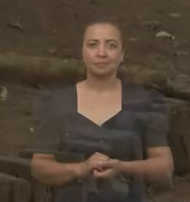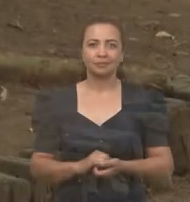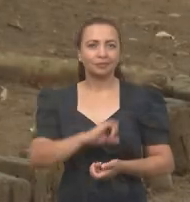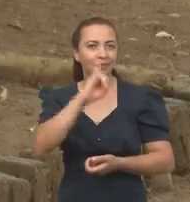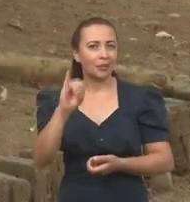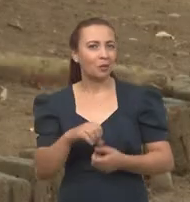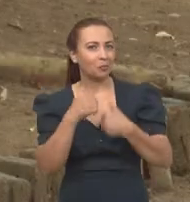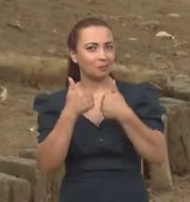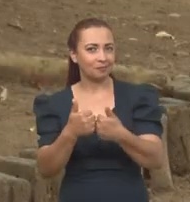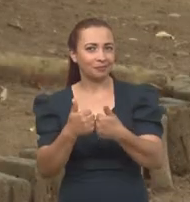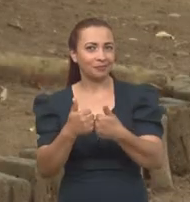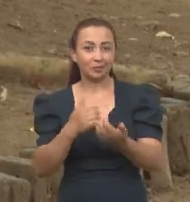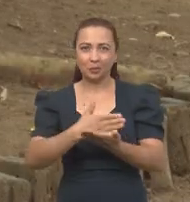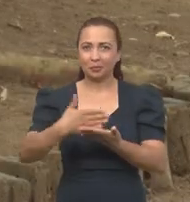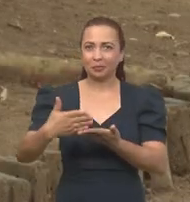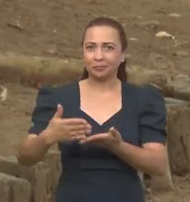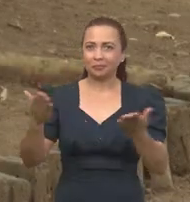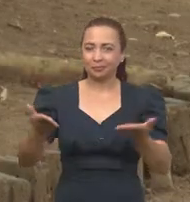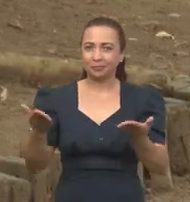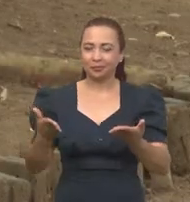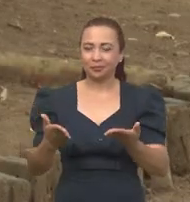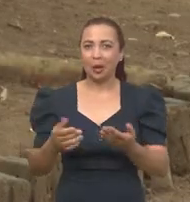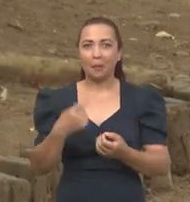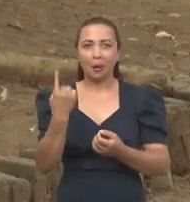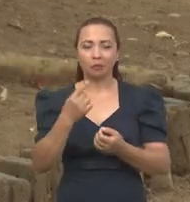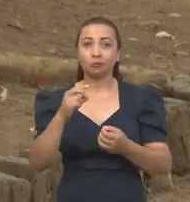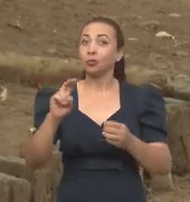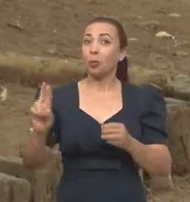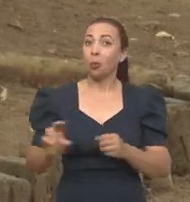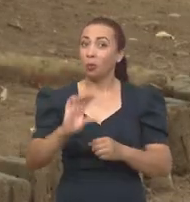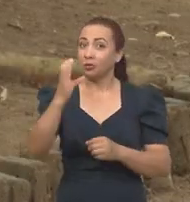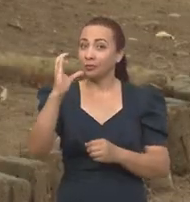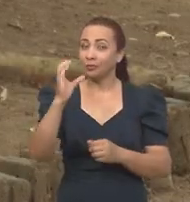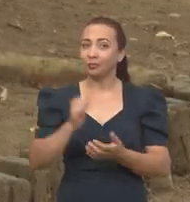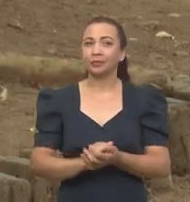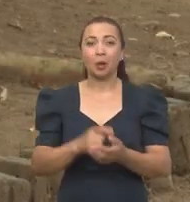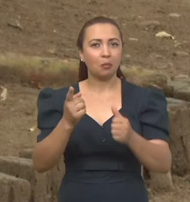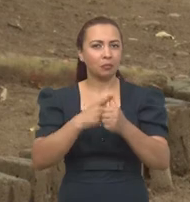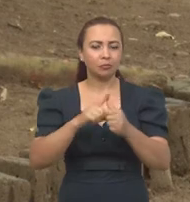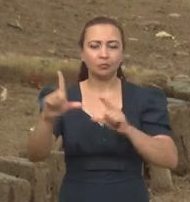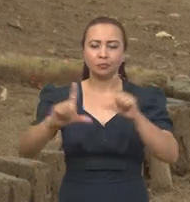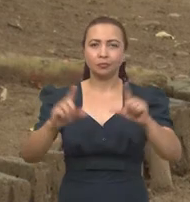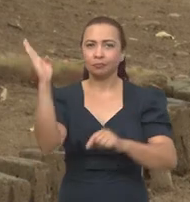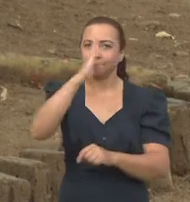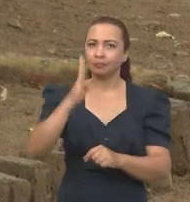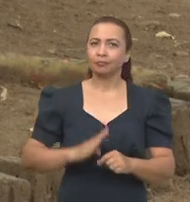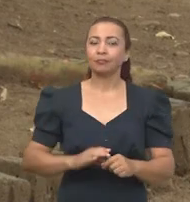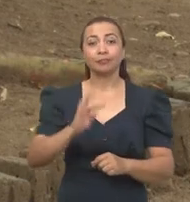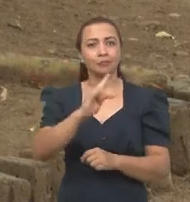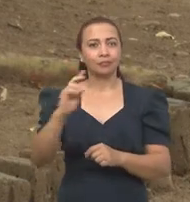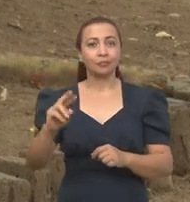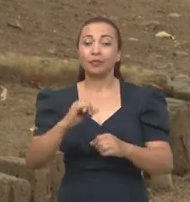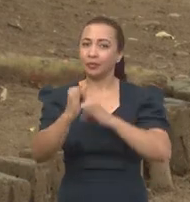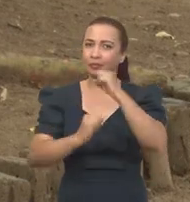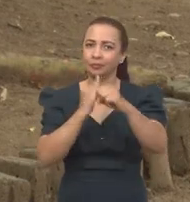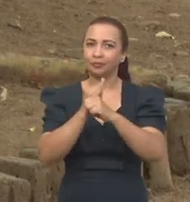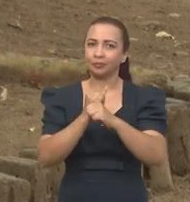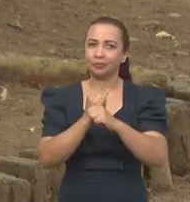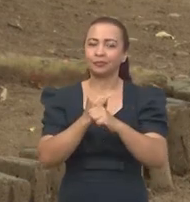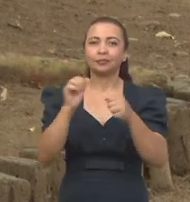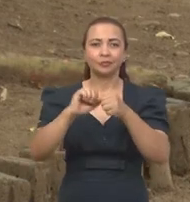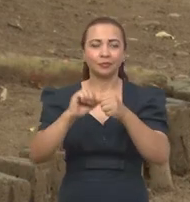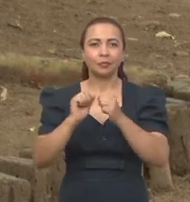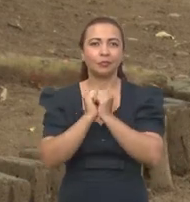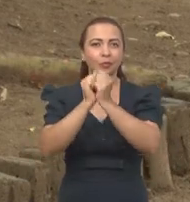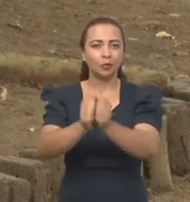o Olá tudo bem A partir de agora você acompanha mais um e ver ciência o primeiro programa brasileiro de TV e internet